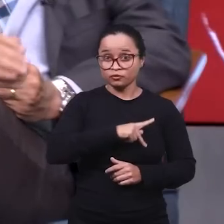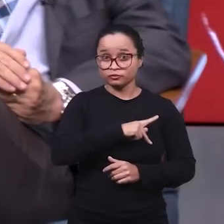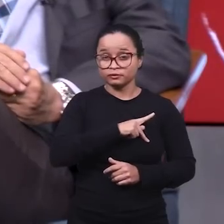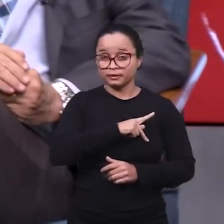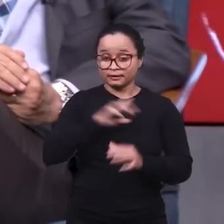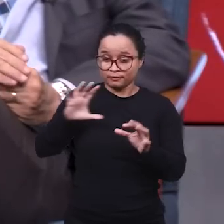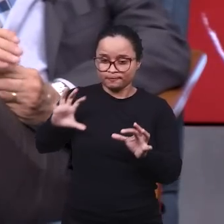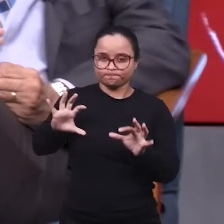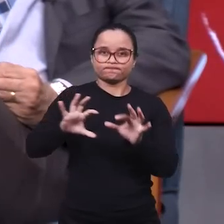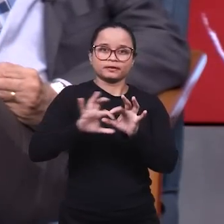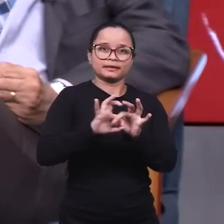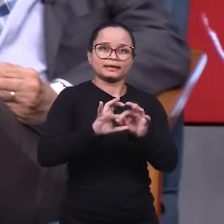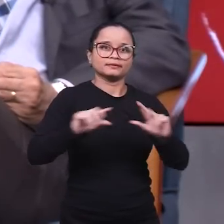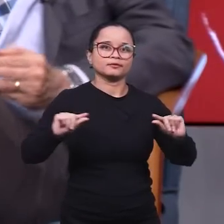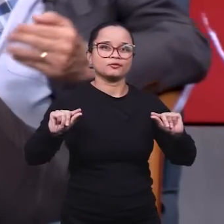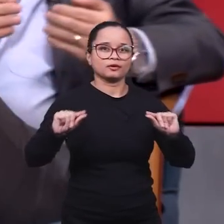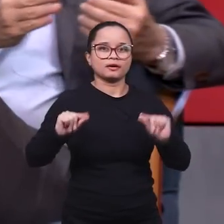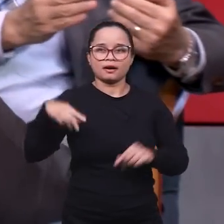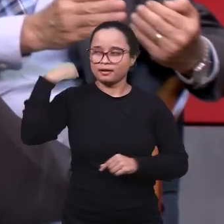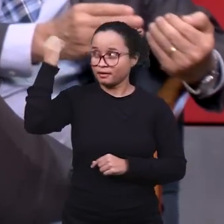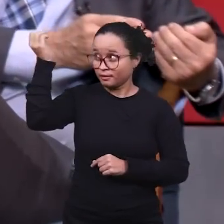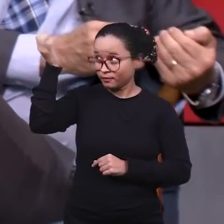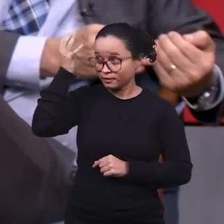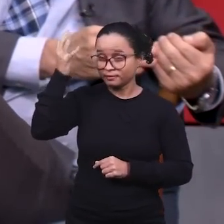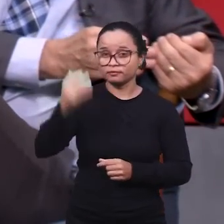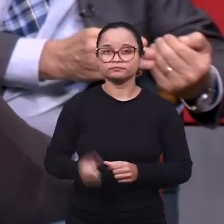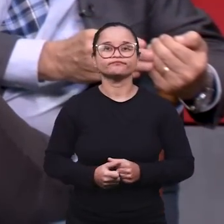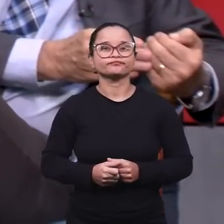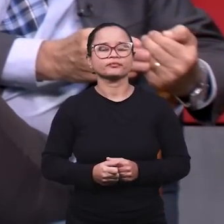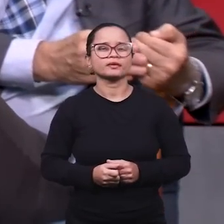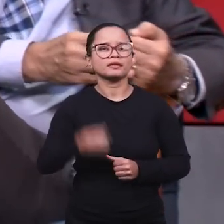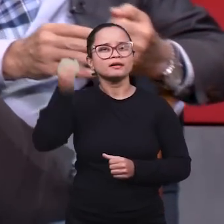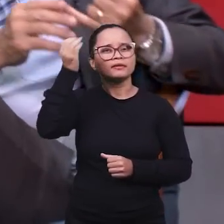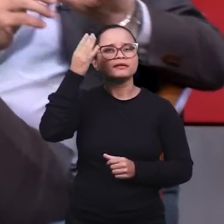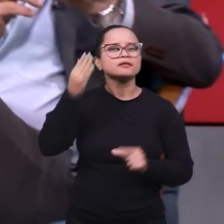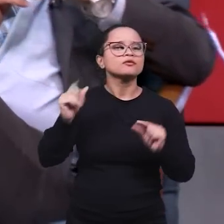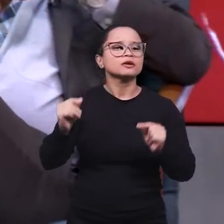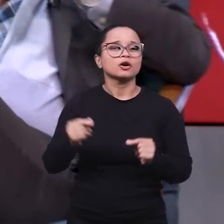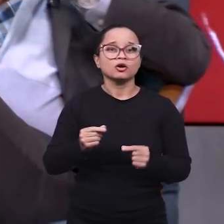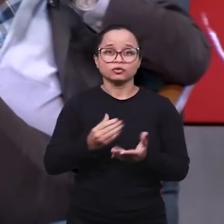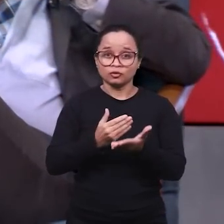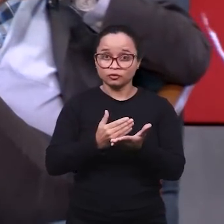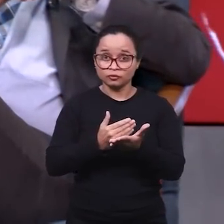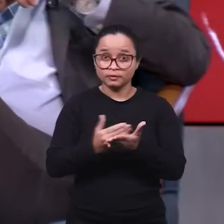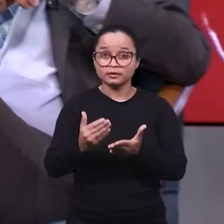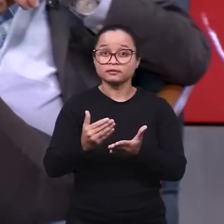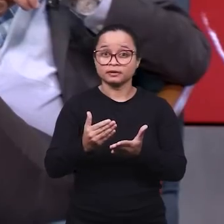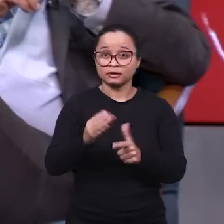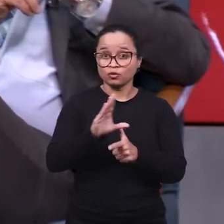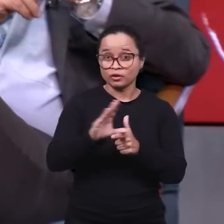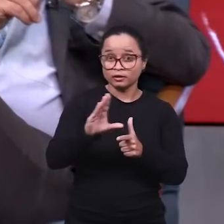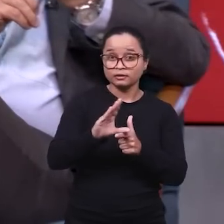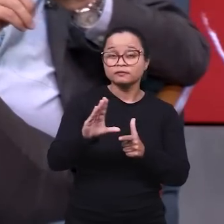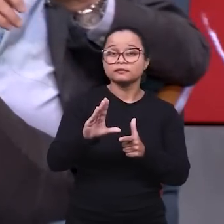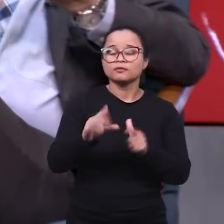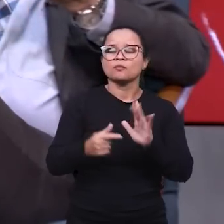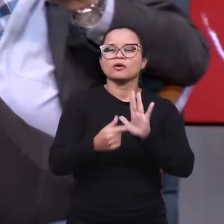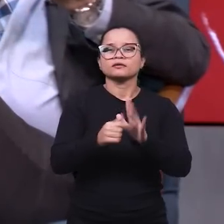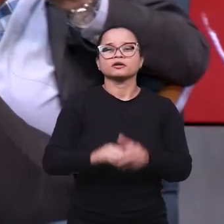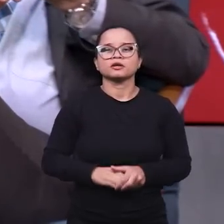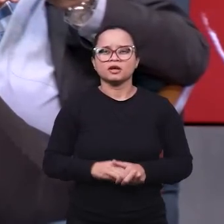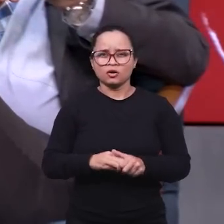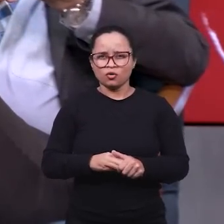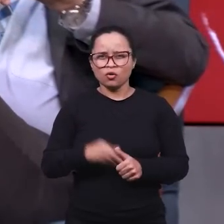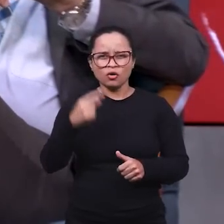revelação. O que é revelação? No início da carta aos Coríntios ele diz: aquilo que o olho não viu,